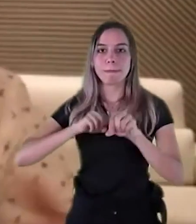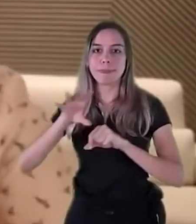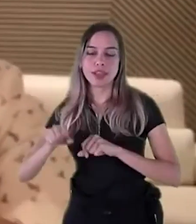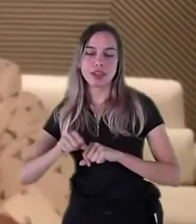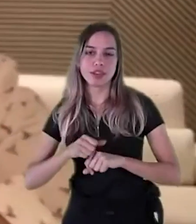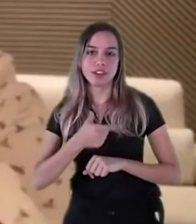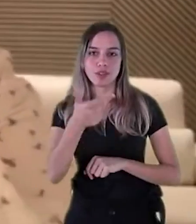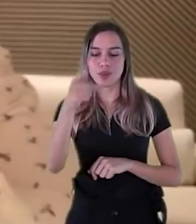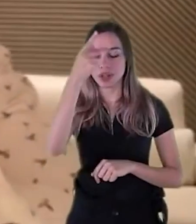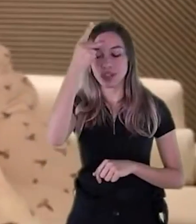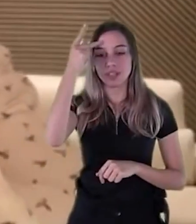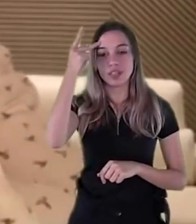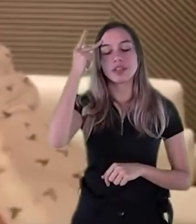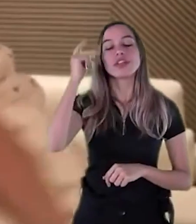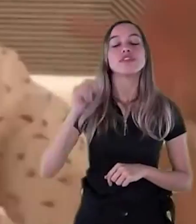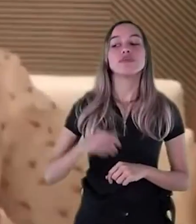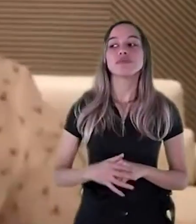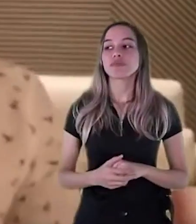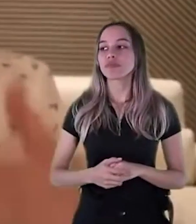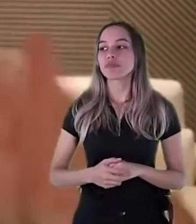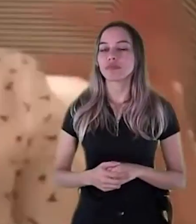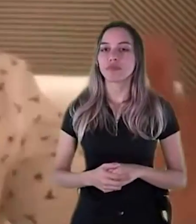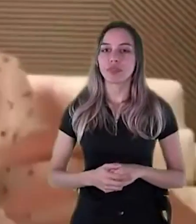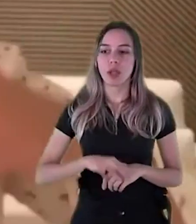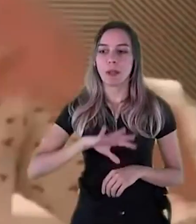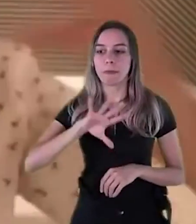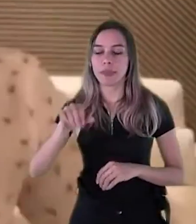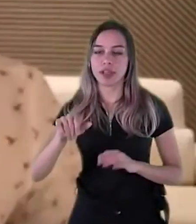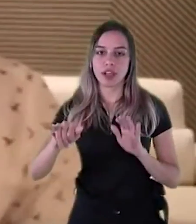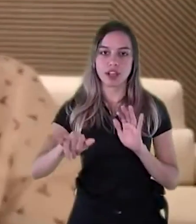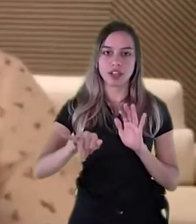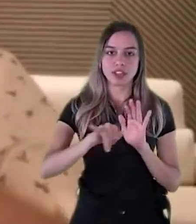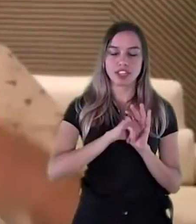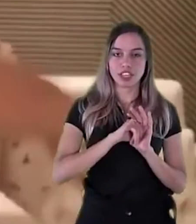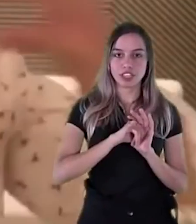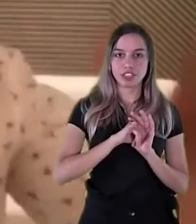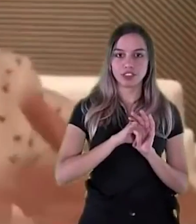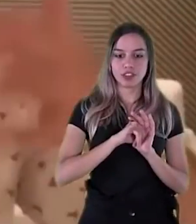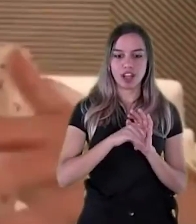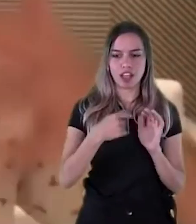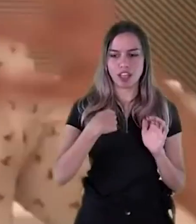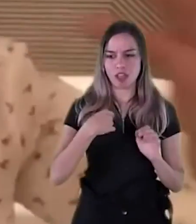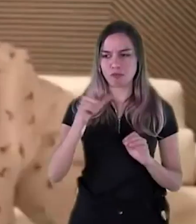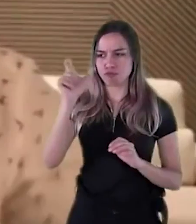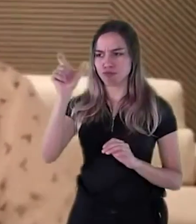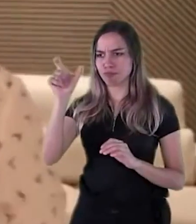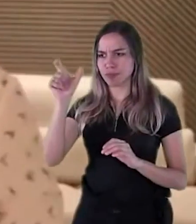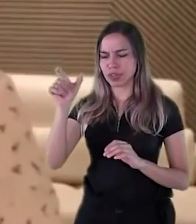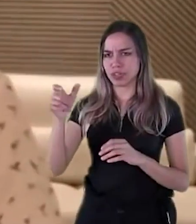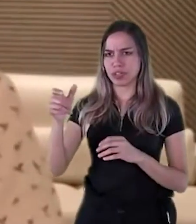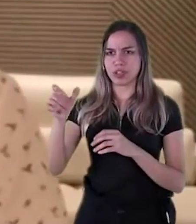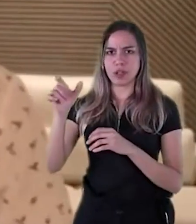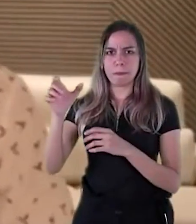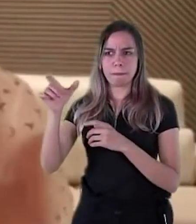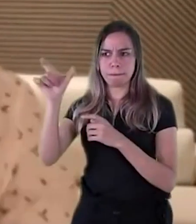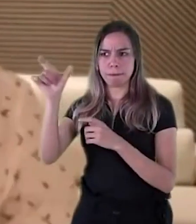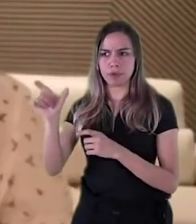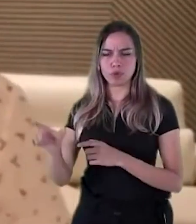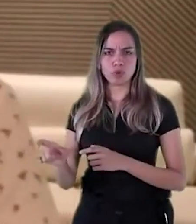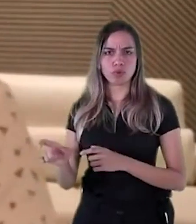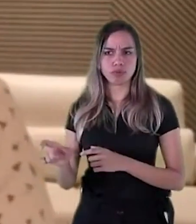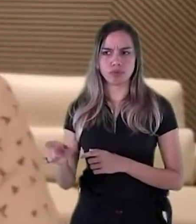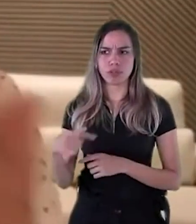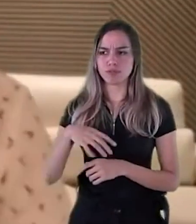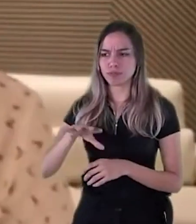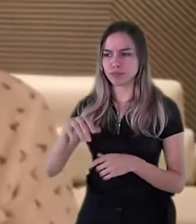ser temporárias, porque eu preciso passar por aquilo, não me identifico com aquilo, mas a vida está me pedindo que viva aquilo. Mas